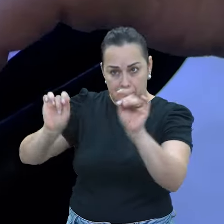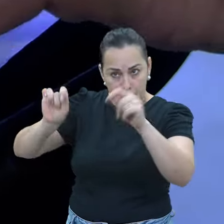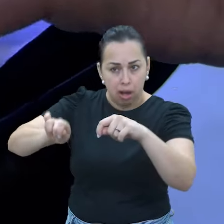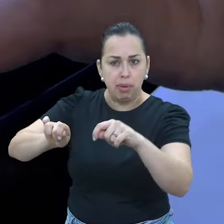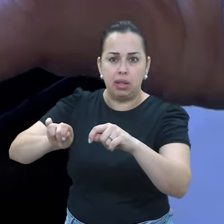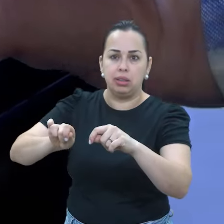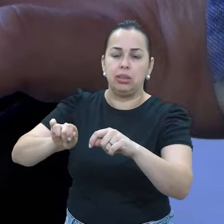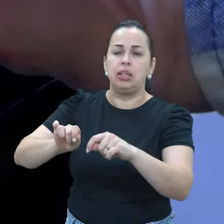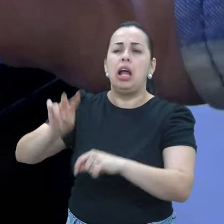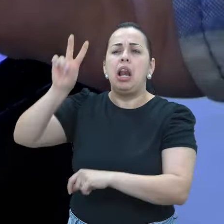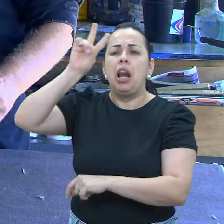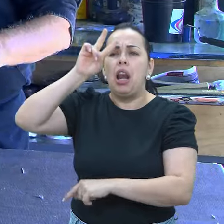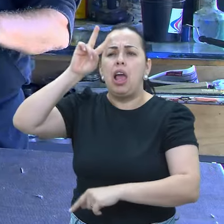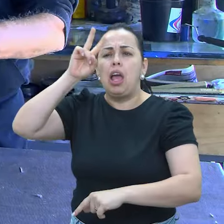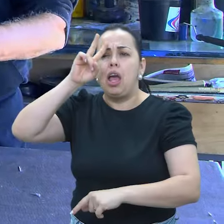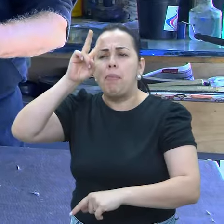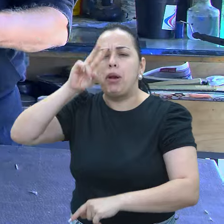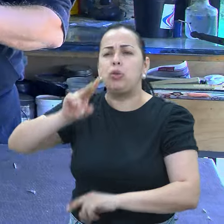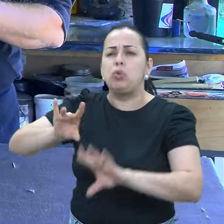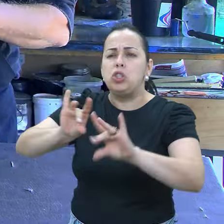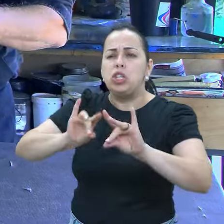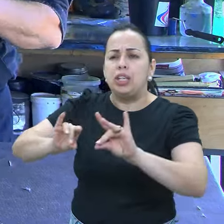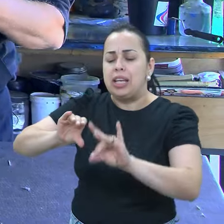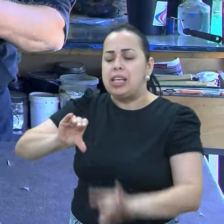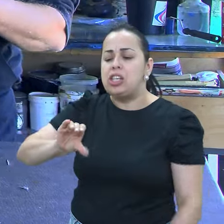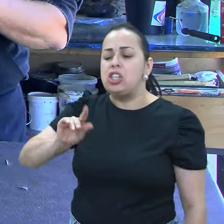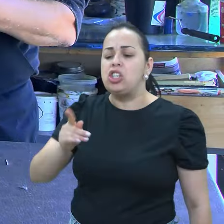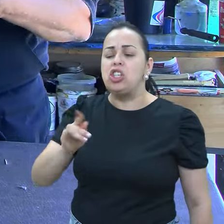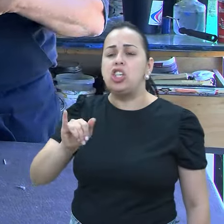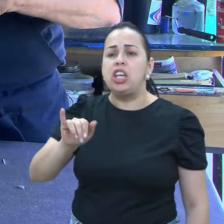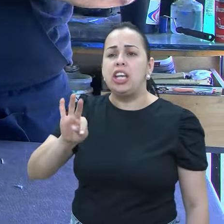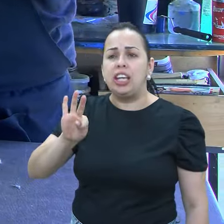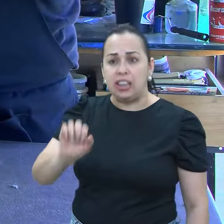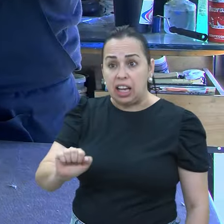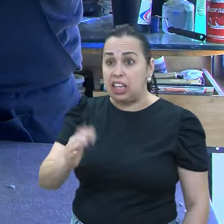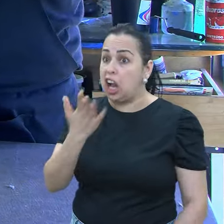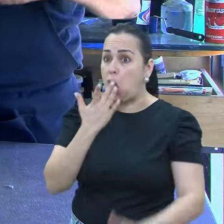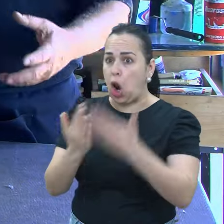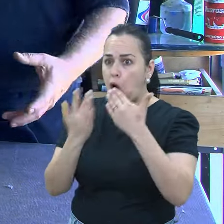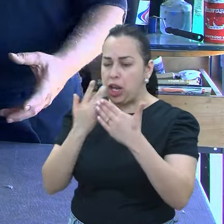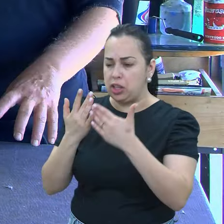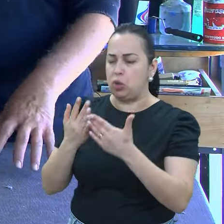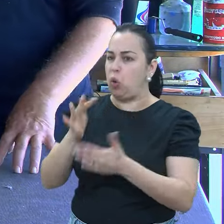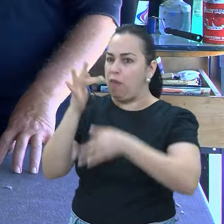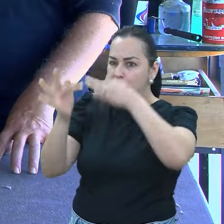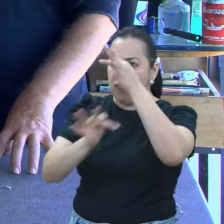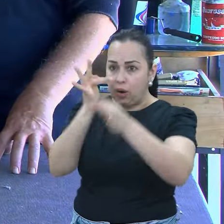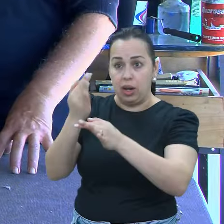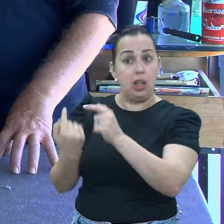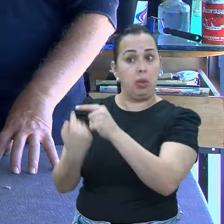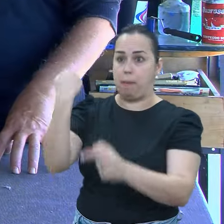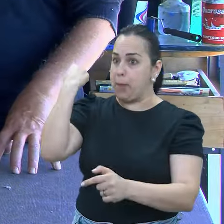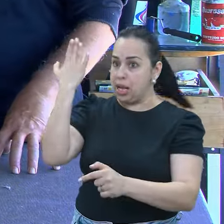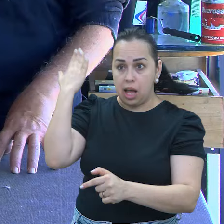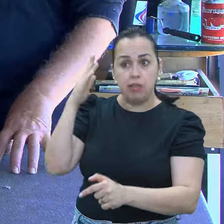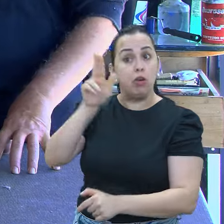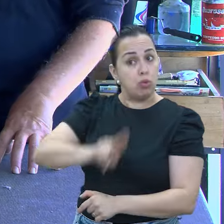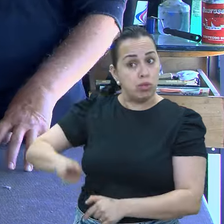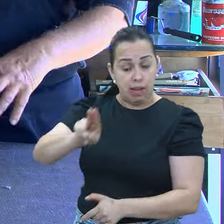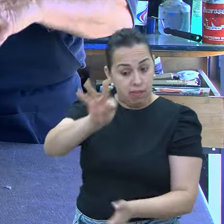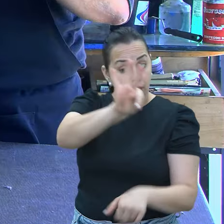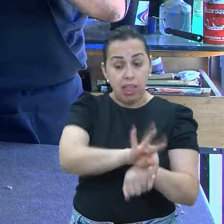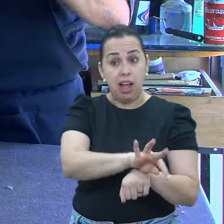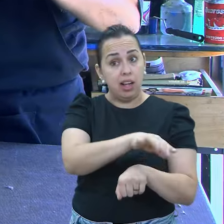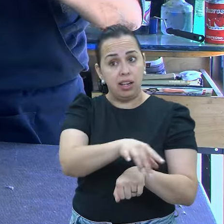tecido? Sim. Também. Pensar na chita, que é aquele tecido do Nordeste todo colorido. Sim. Aquilo originalmente era feito em